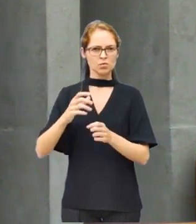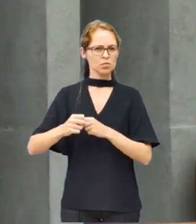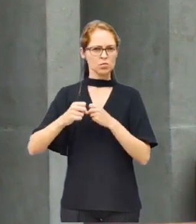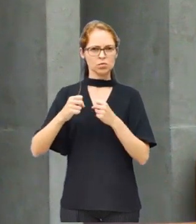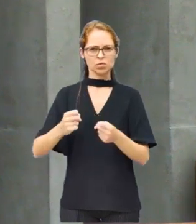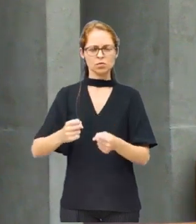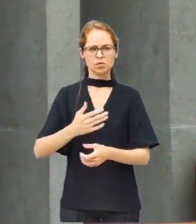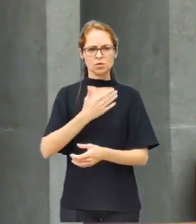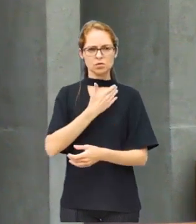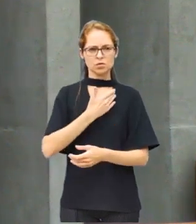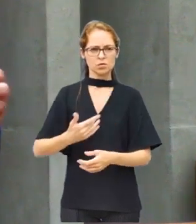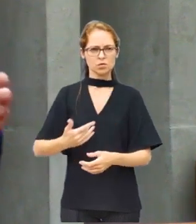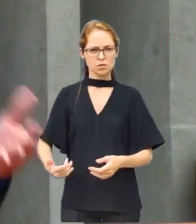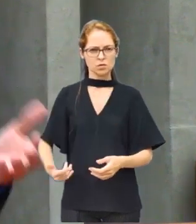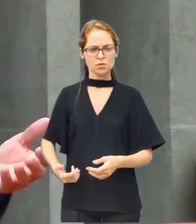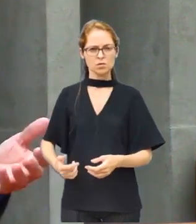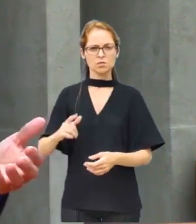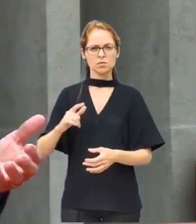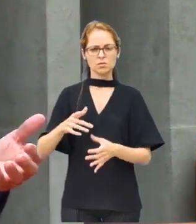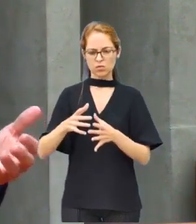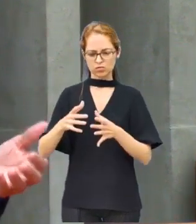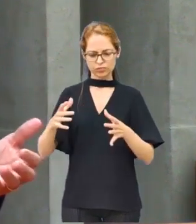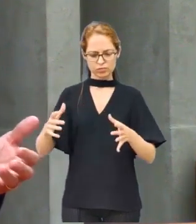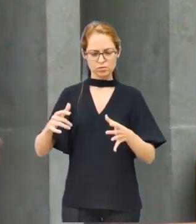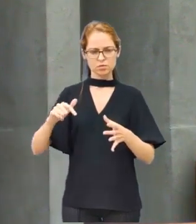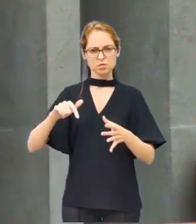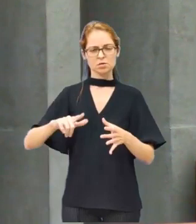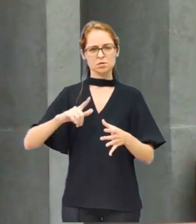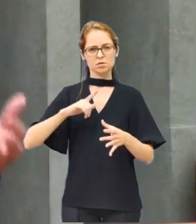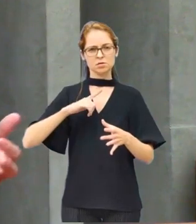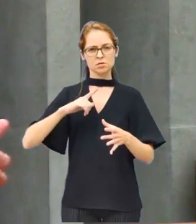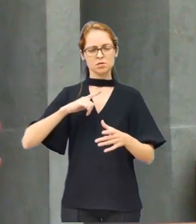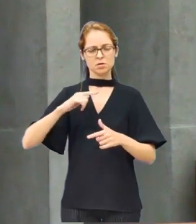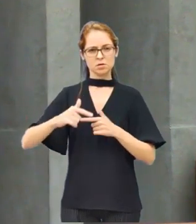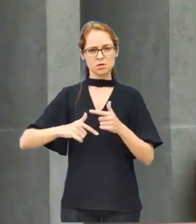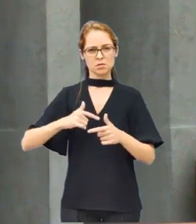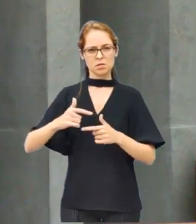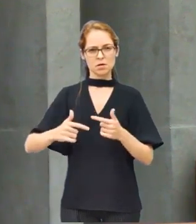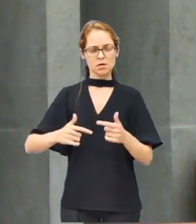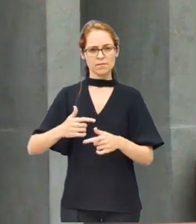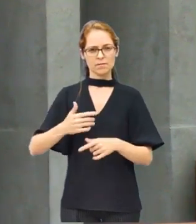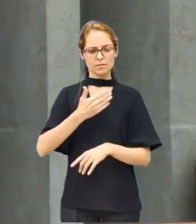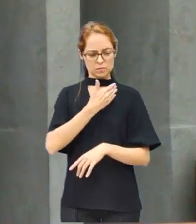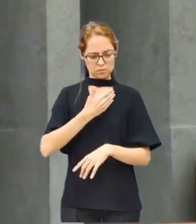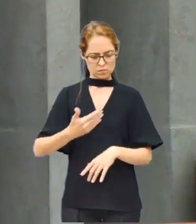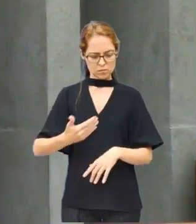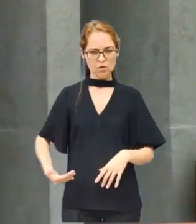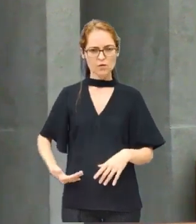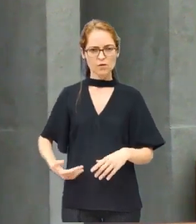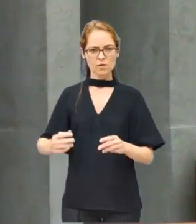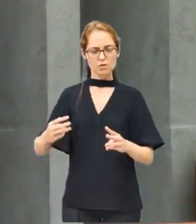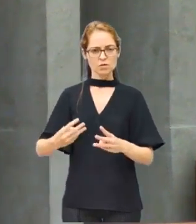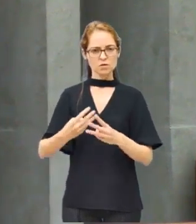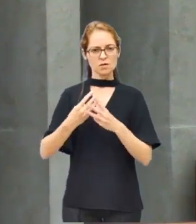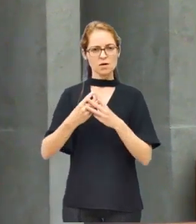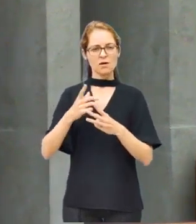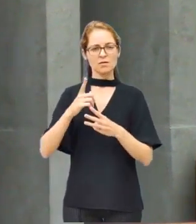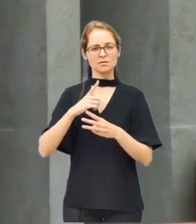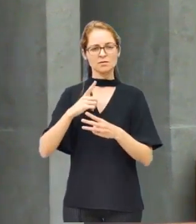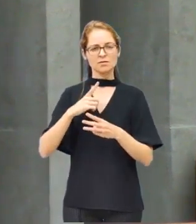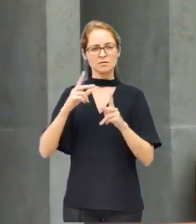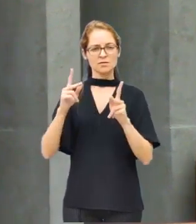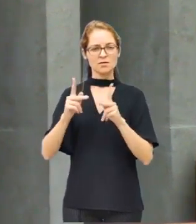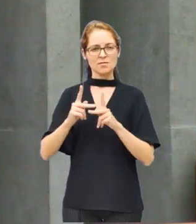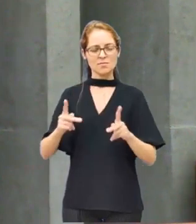militar, porque eles expandiram o território que eles tinham, Israel cresceu, Israel desfrutava de certa paz no